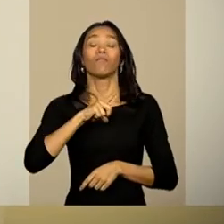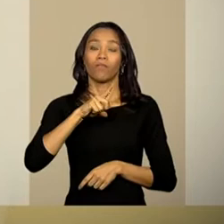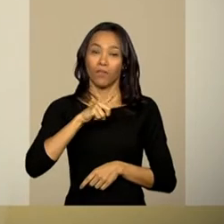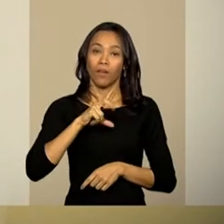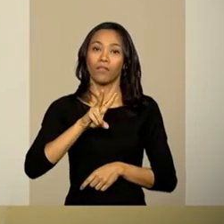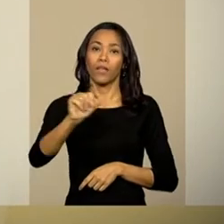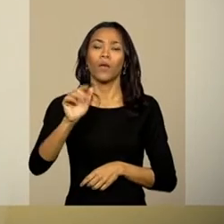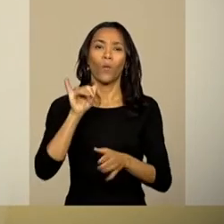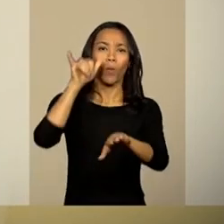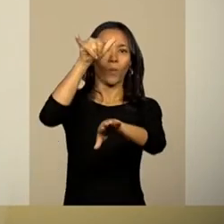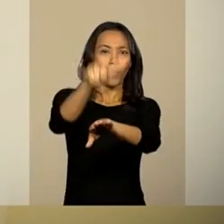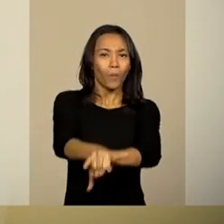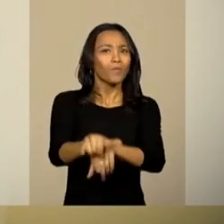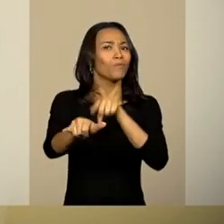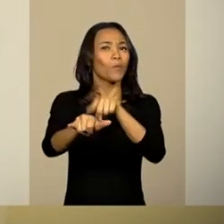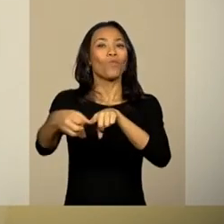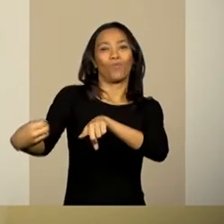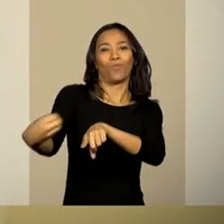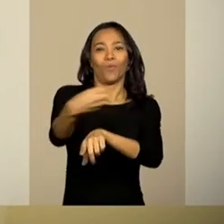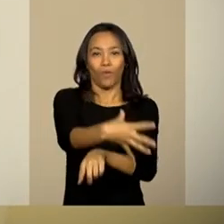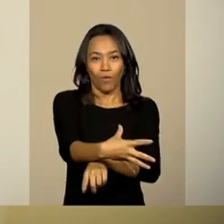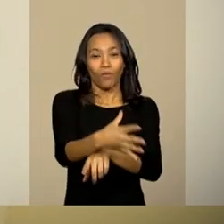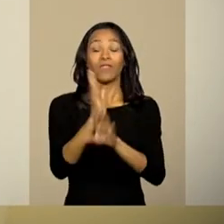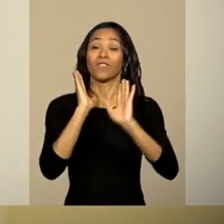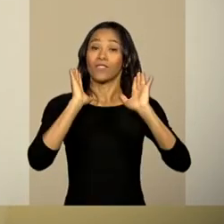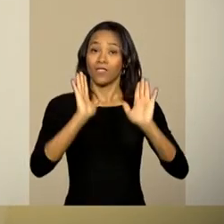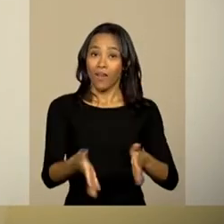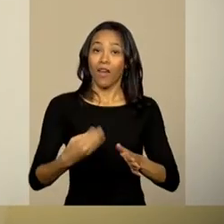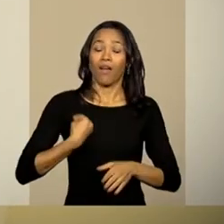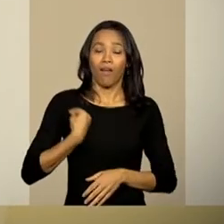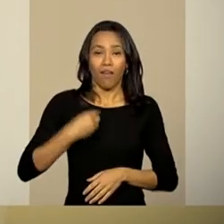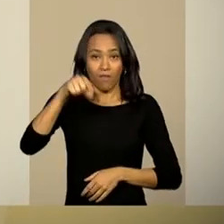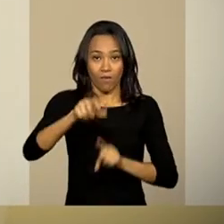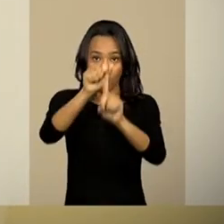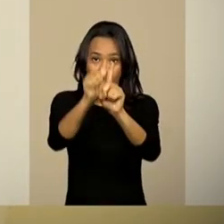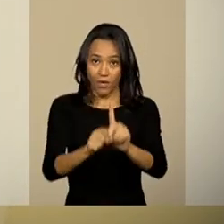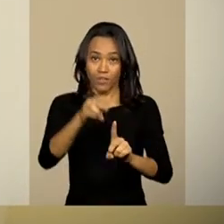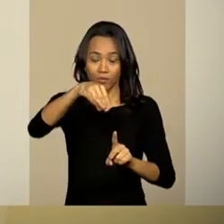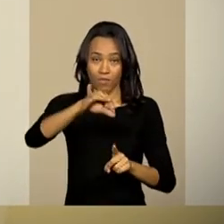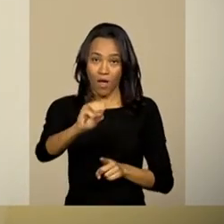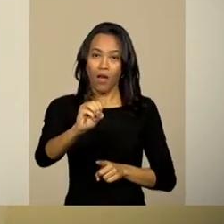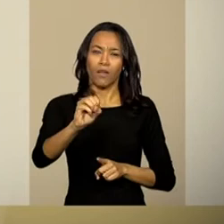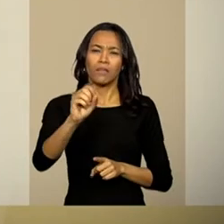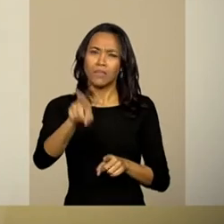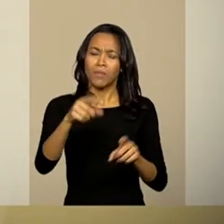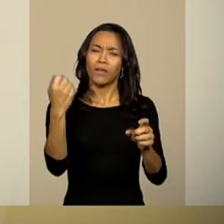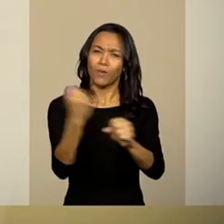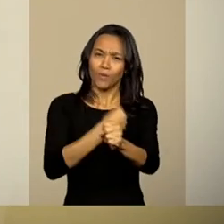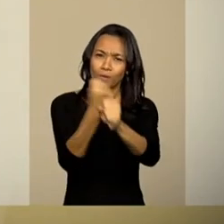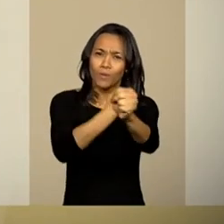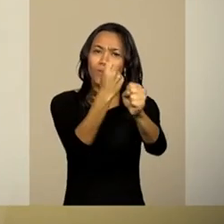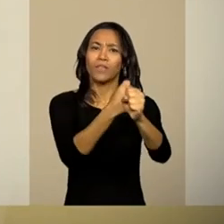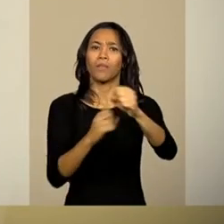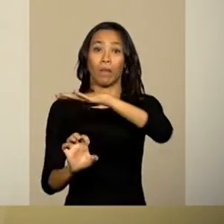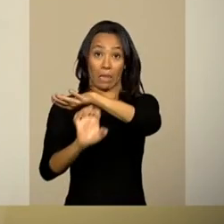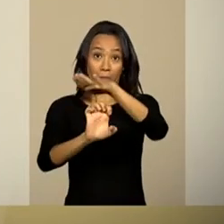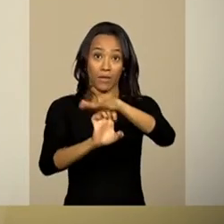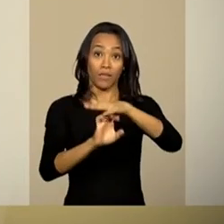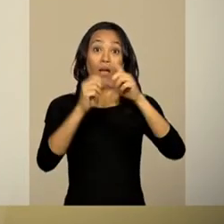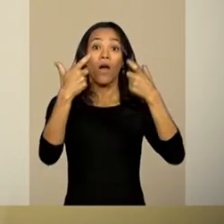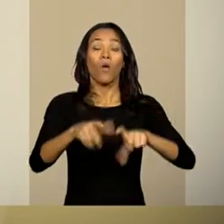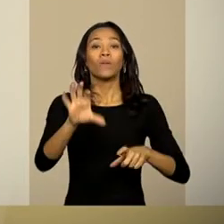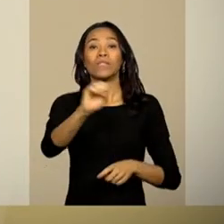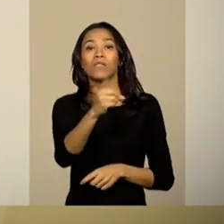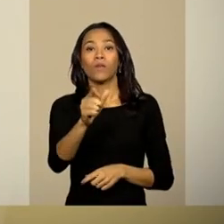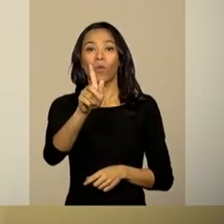um aeroporto inteiramente novo, já agora no mês de maio, construído pela iniciativa privada em São Gonçalo